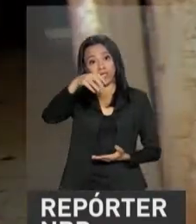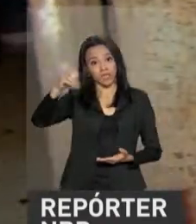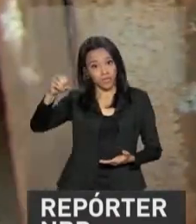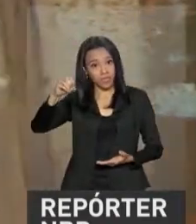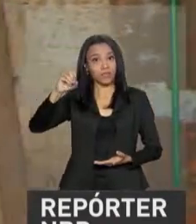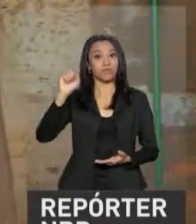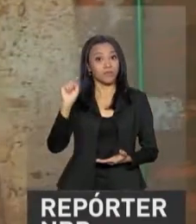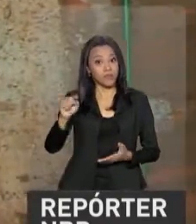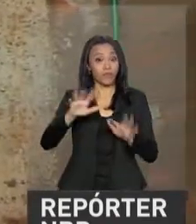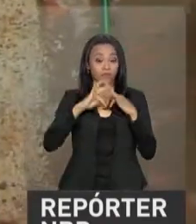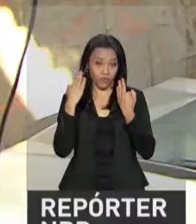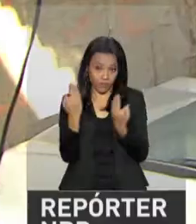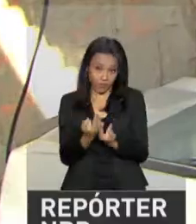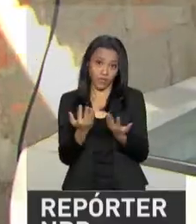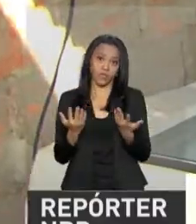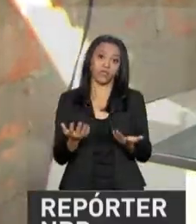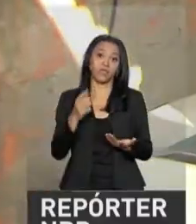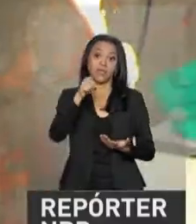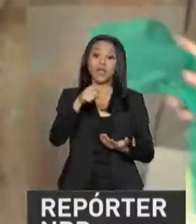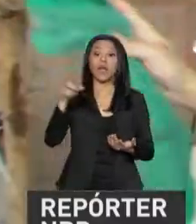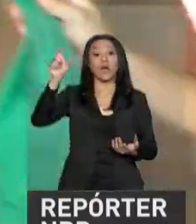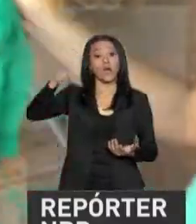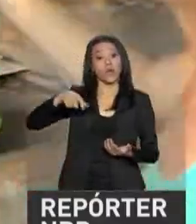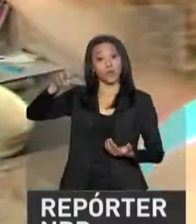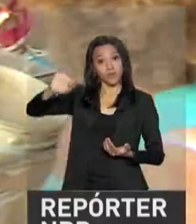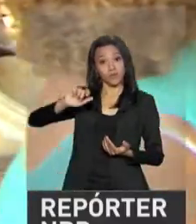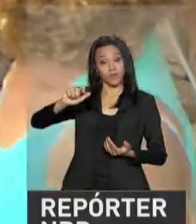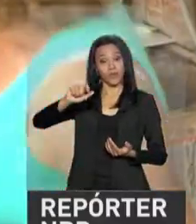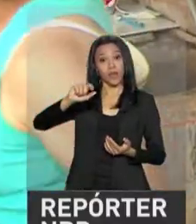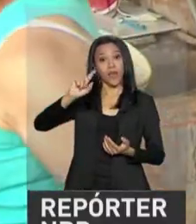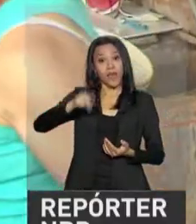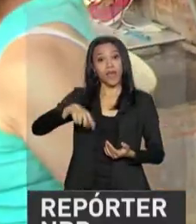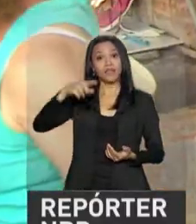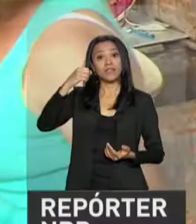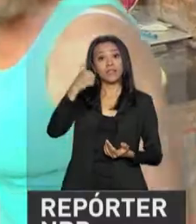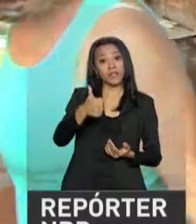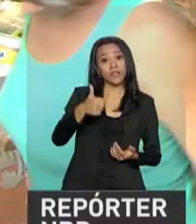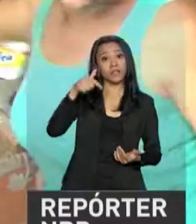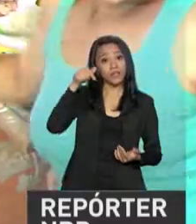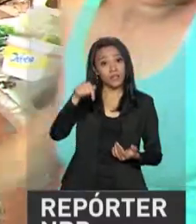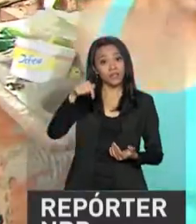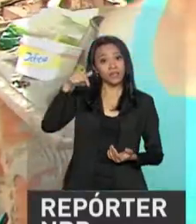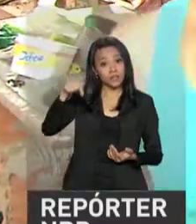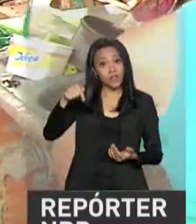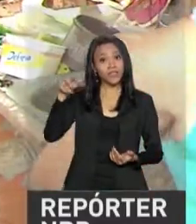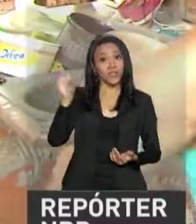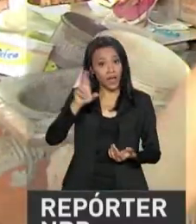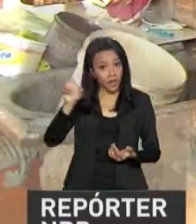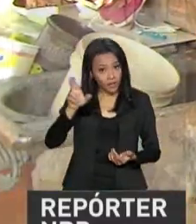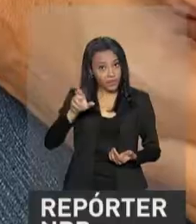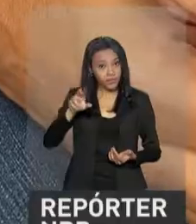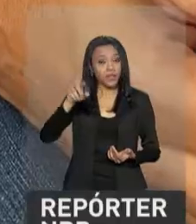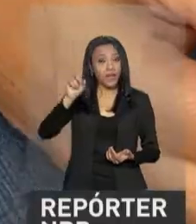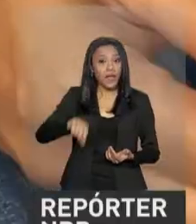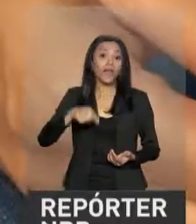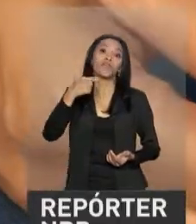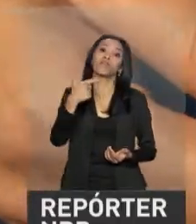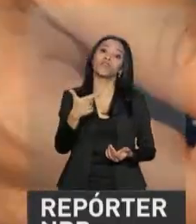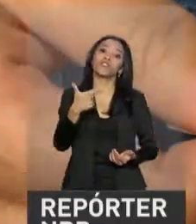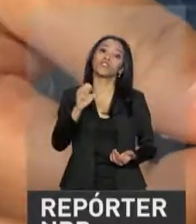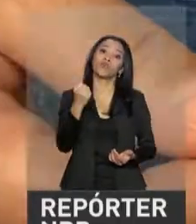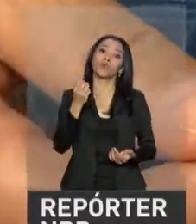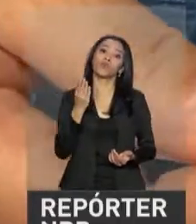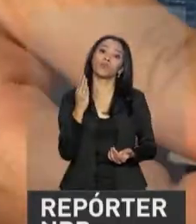atendidas pelo programa o benefício médio é de cento e setenta e sete reais o investimento é de 28 bilhões